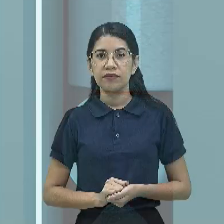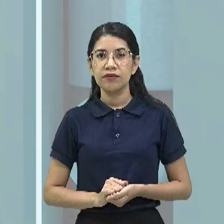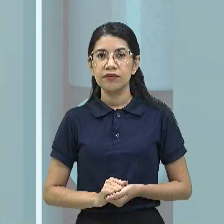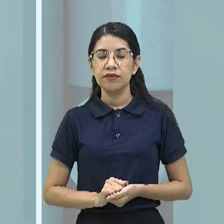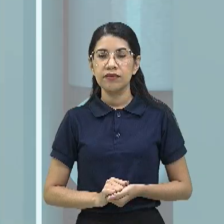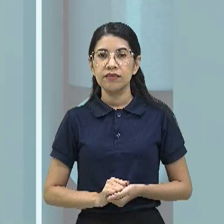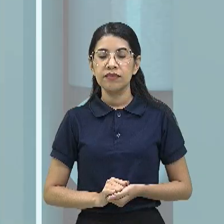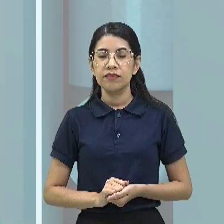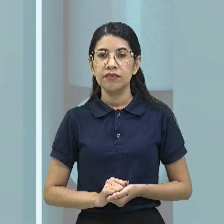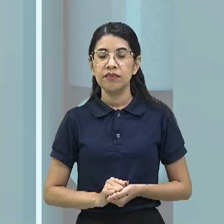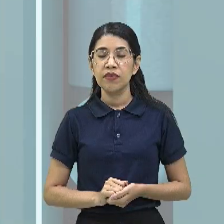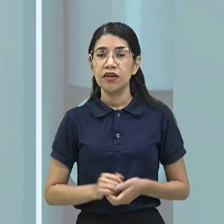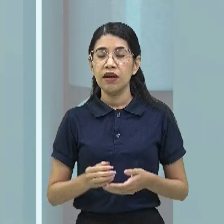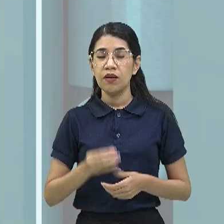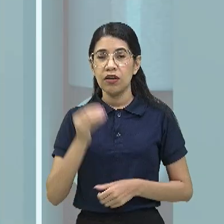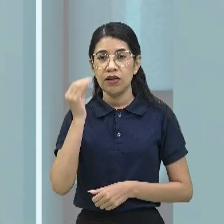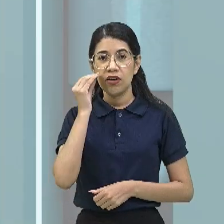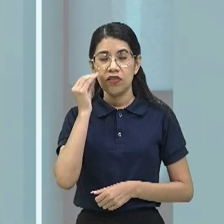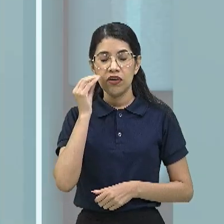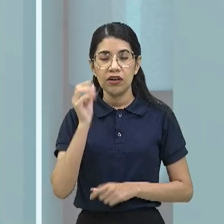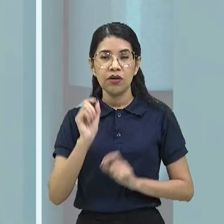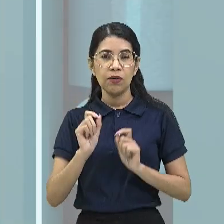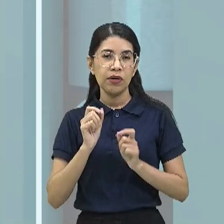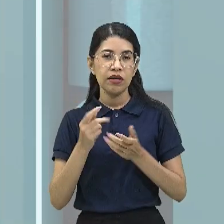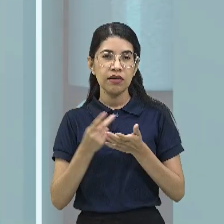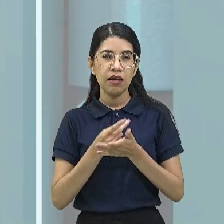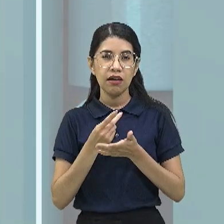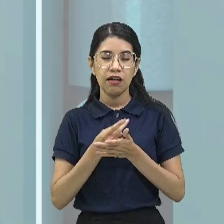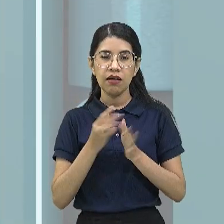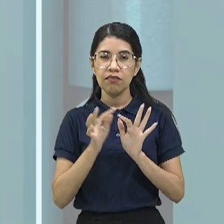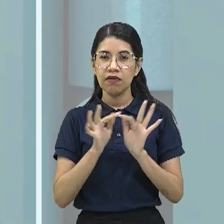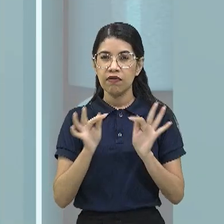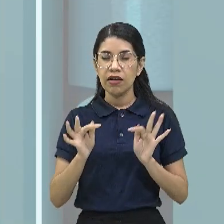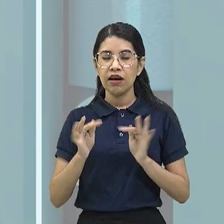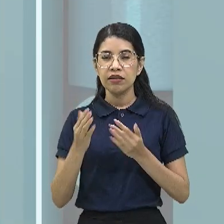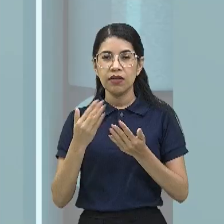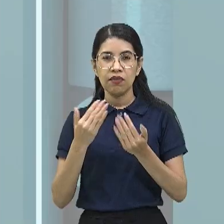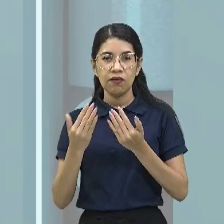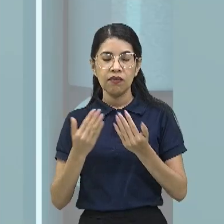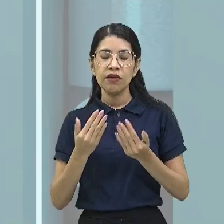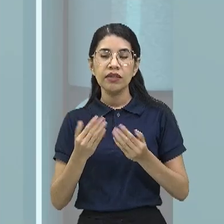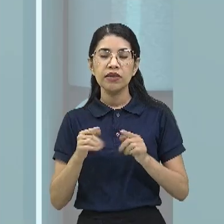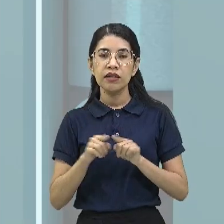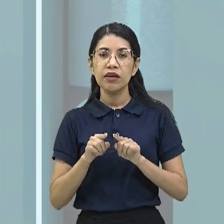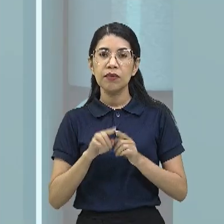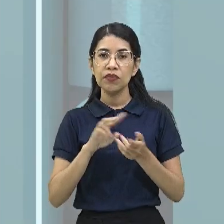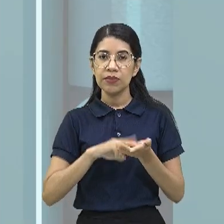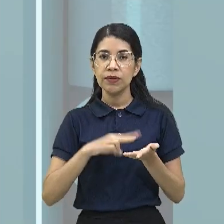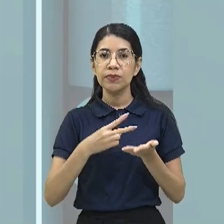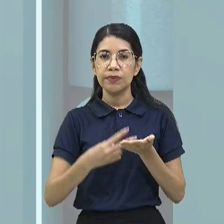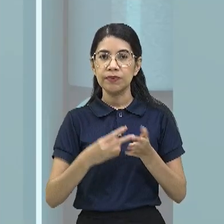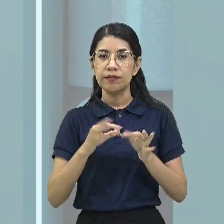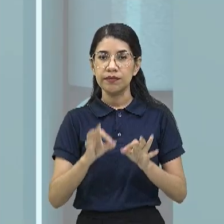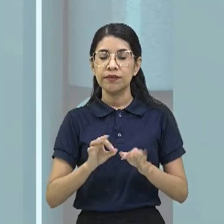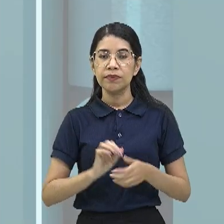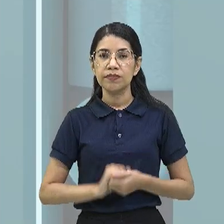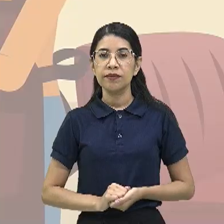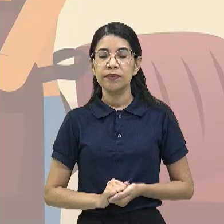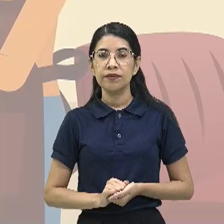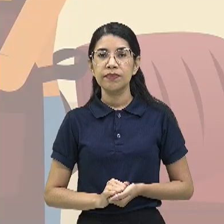Agora acompanhe comigo o erro aqui dessa conversa. E eu vou também traduzir para vocês. Let's